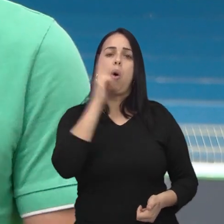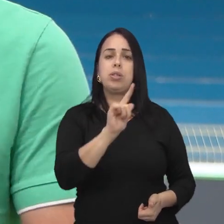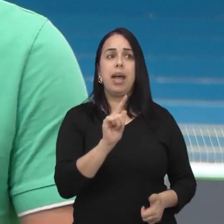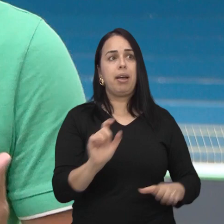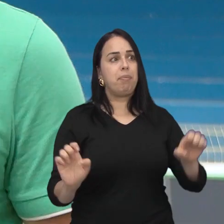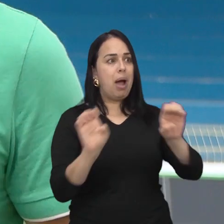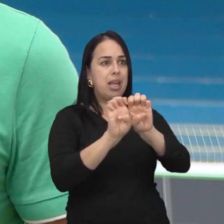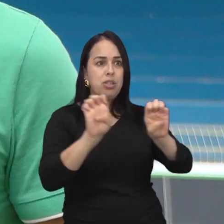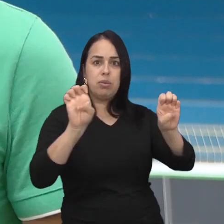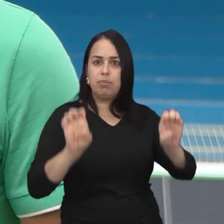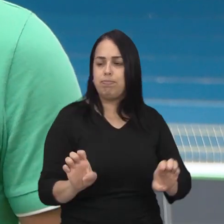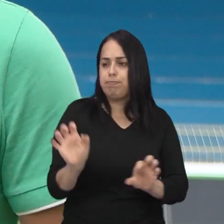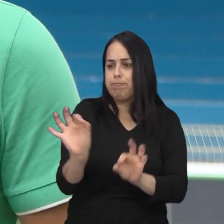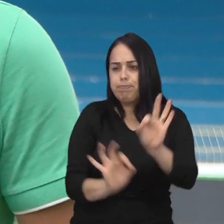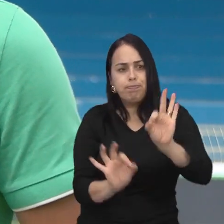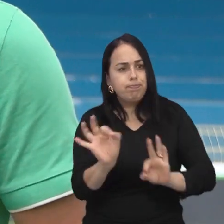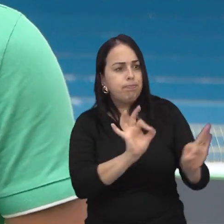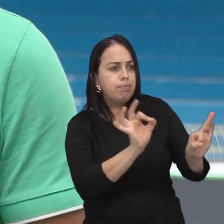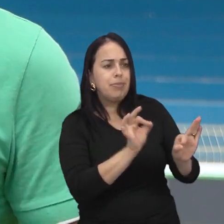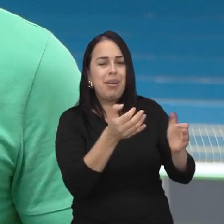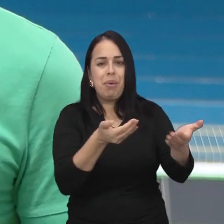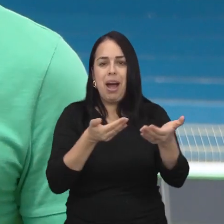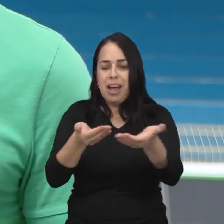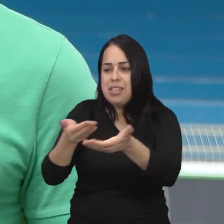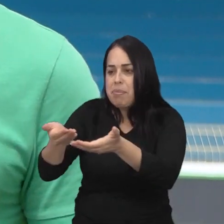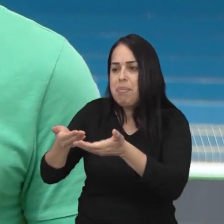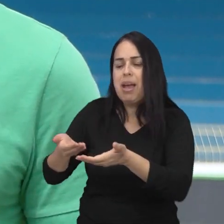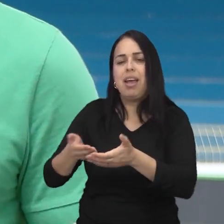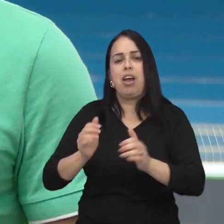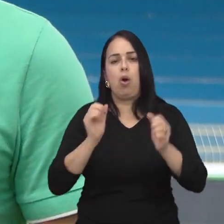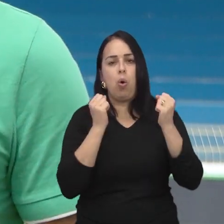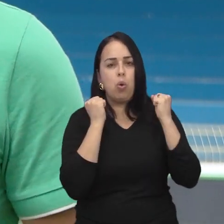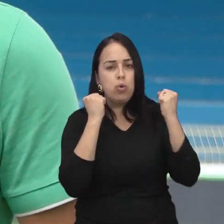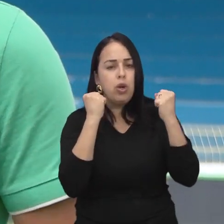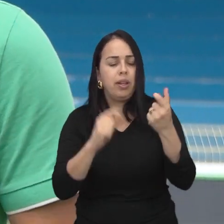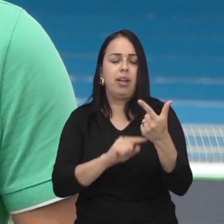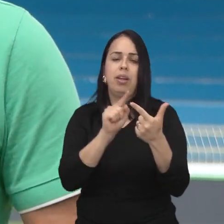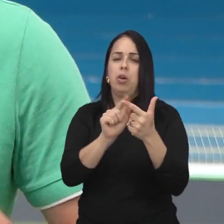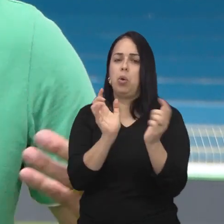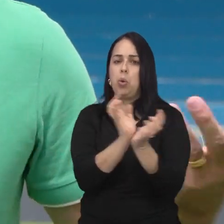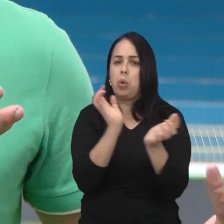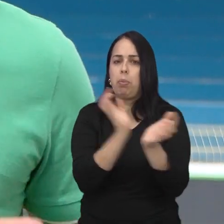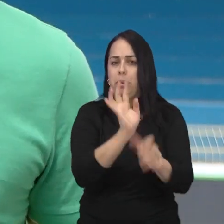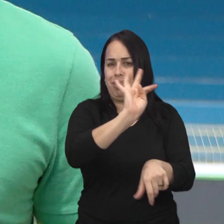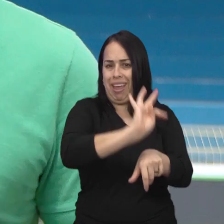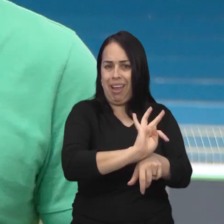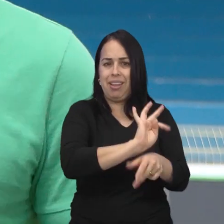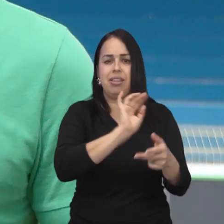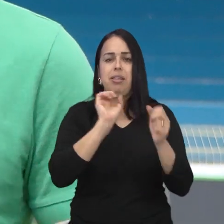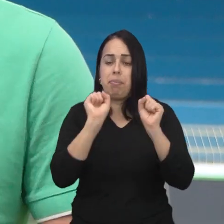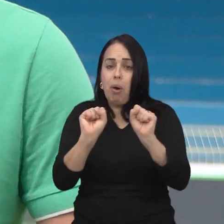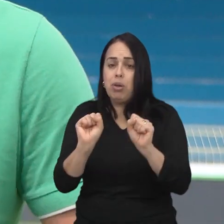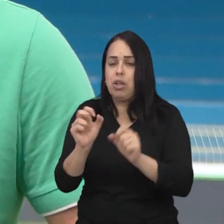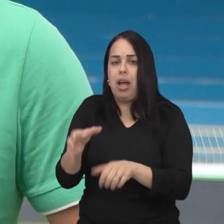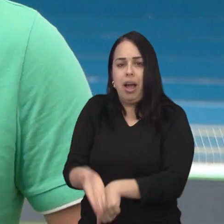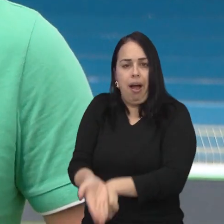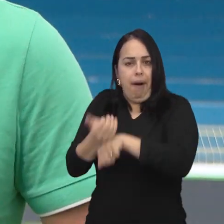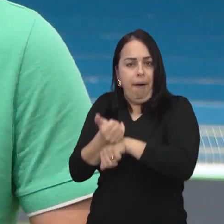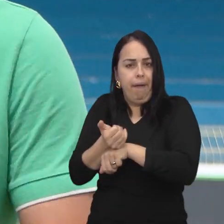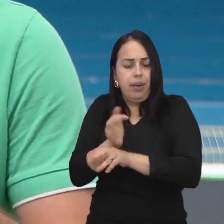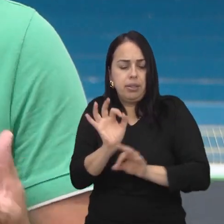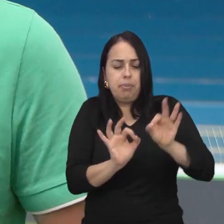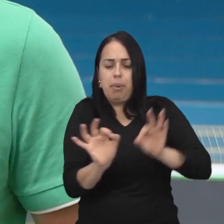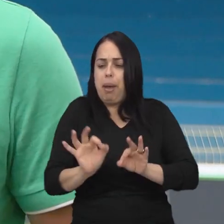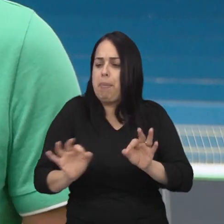sua estrutura para receber os jogadores, comissões técnicas, nos dias dos jogos, você pode preparar